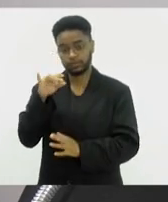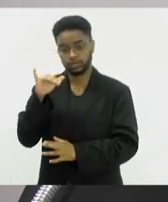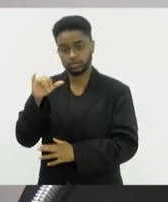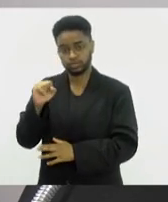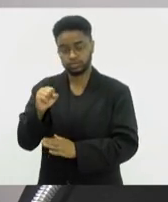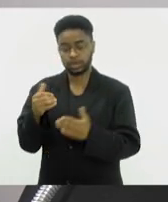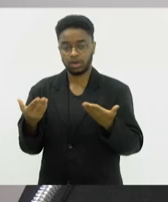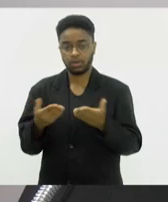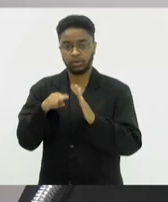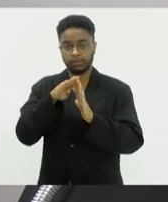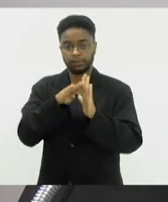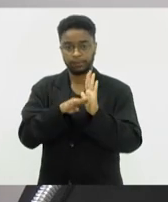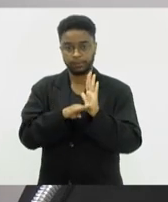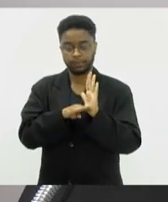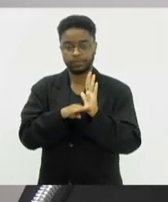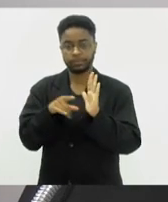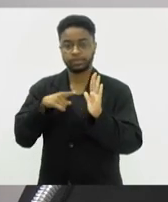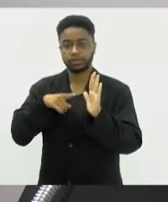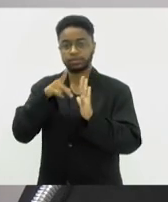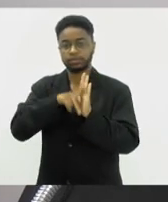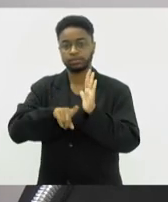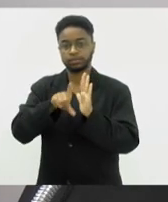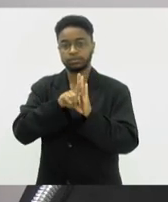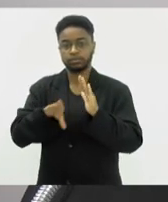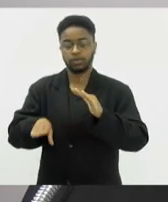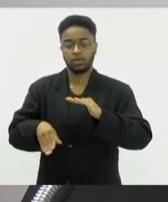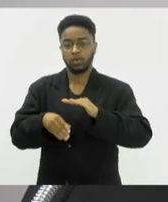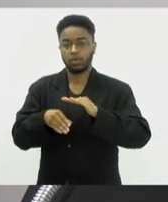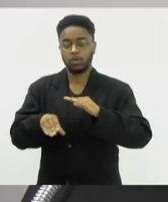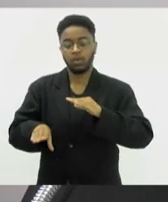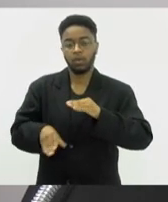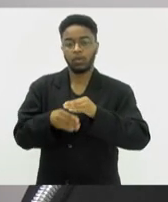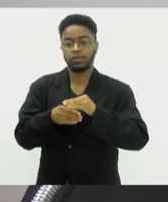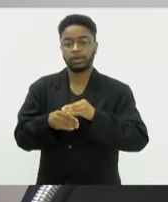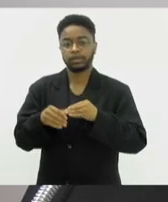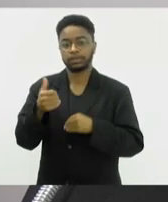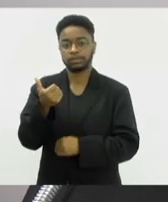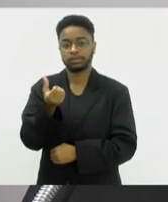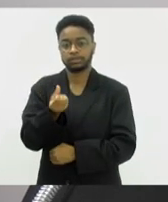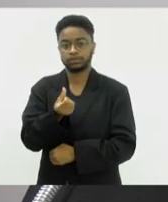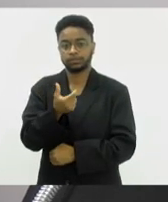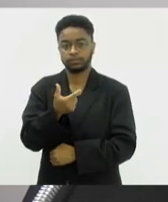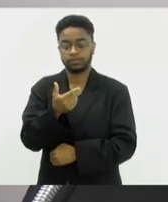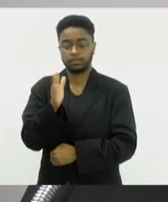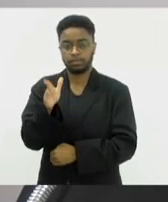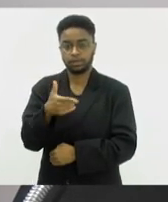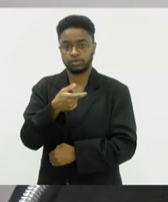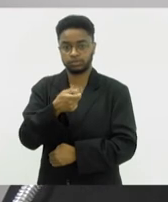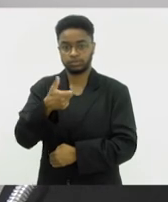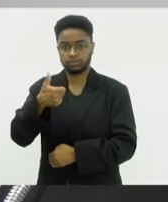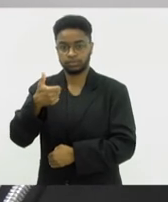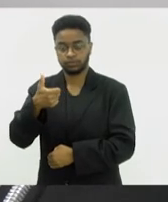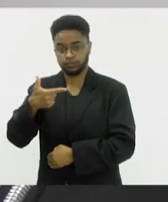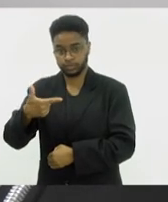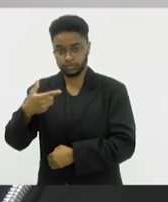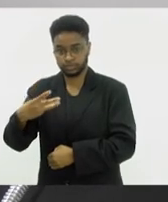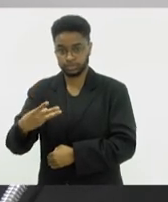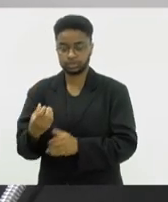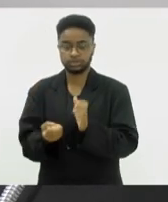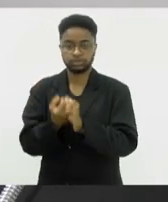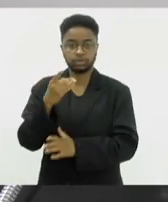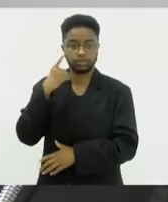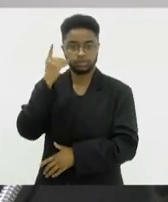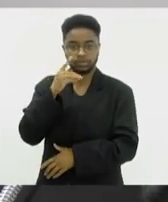da pauta é o projeto de lei complementar 16 de 23, de autoria dos deputados